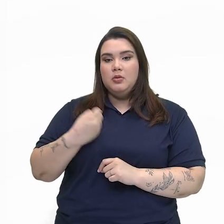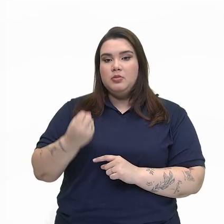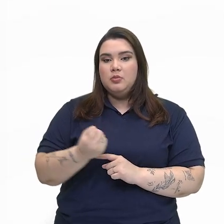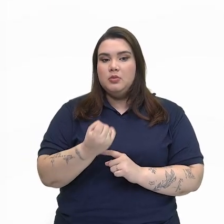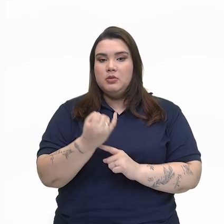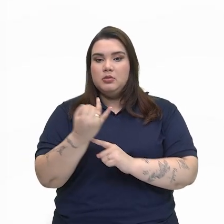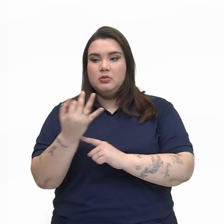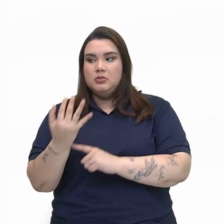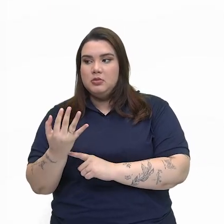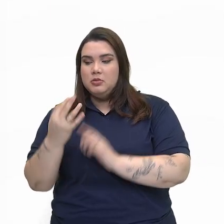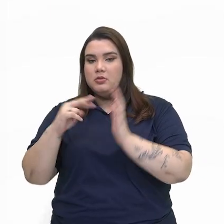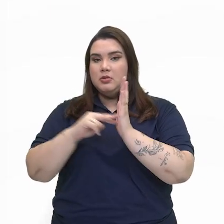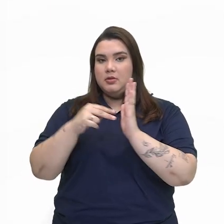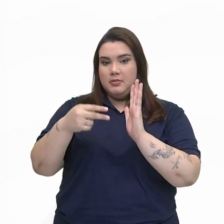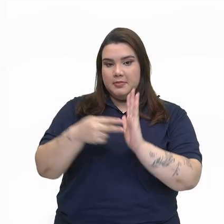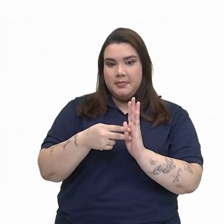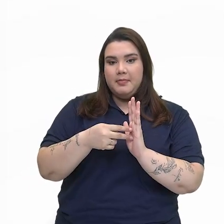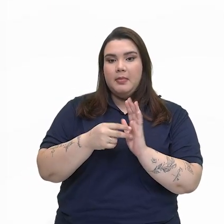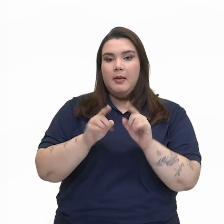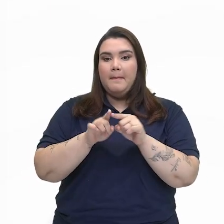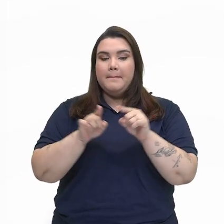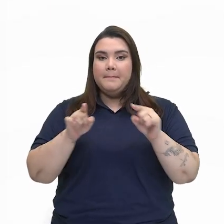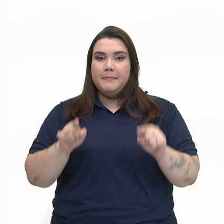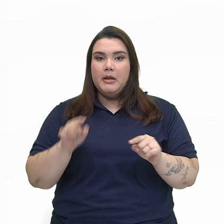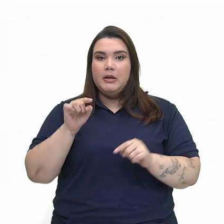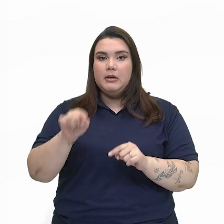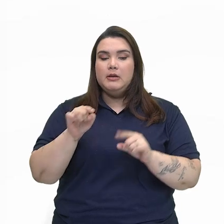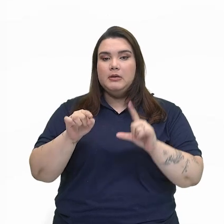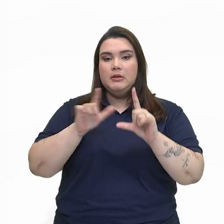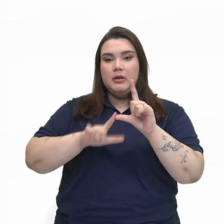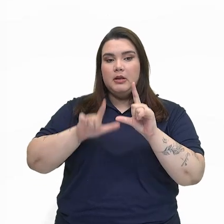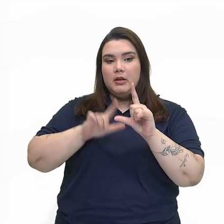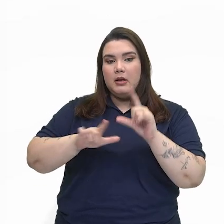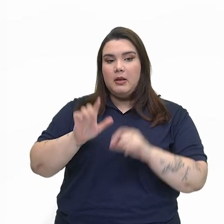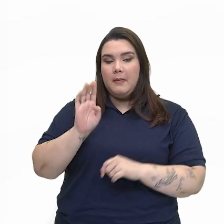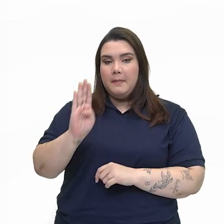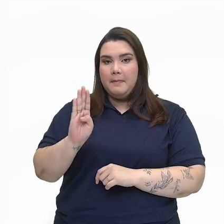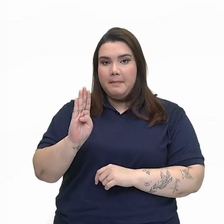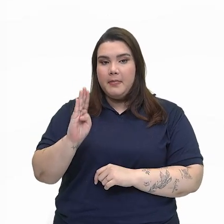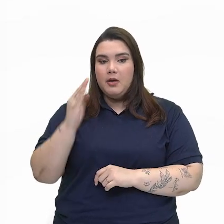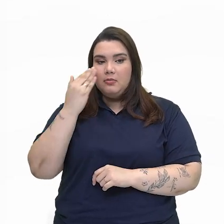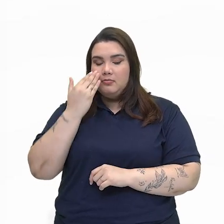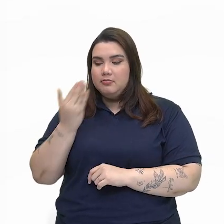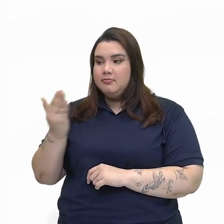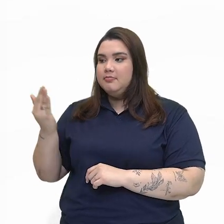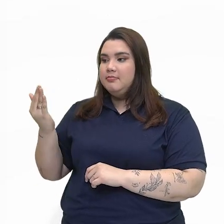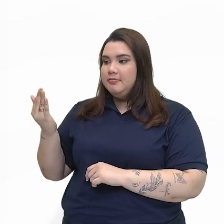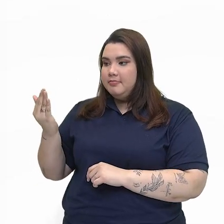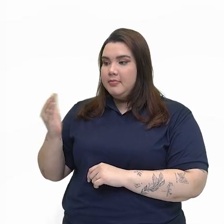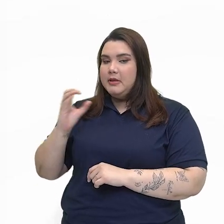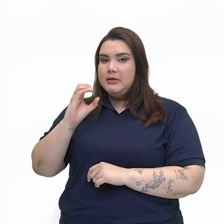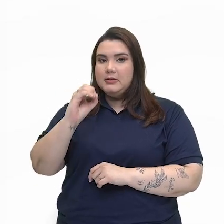algarismos significativos. Mas essa medida aqui da letra B, olha só, presta bem atenção,